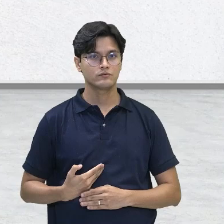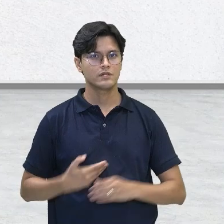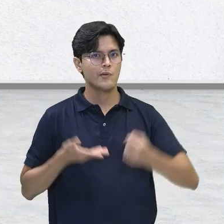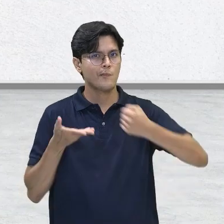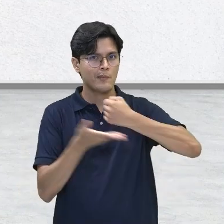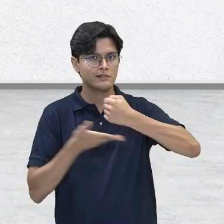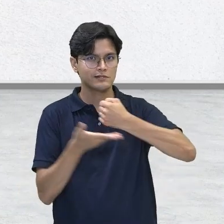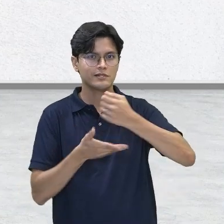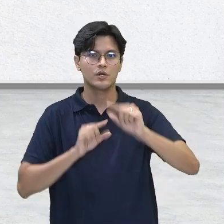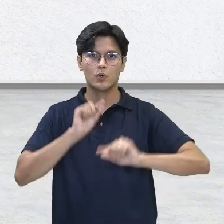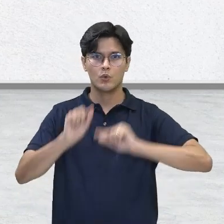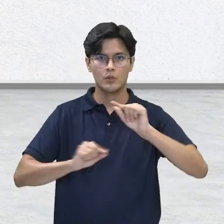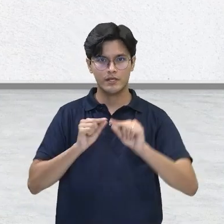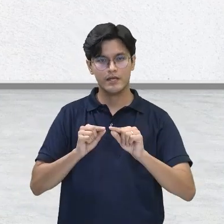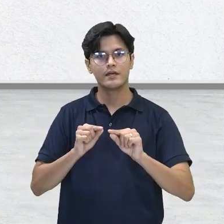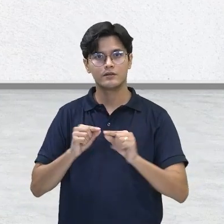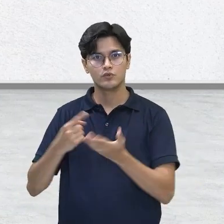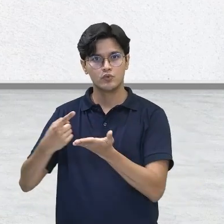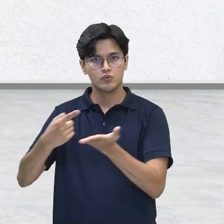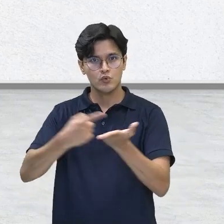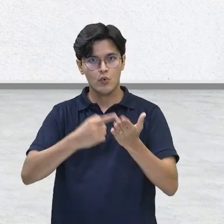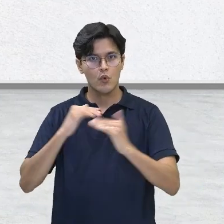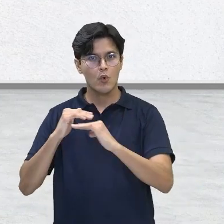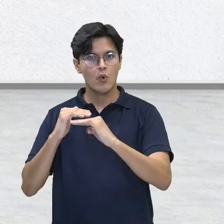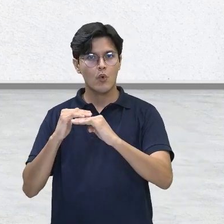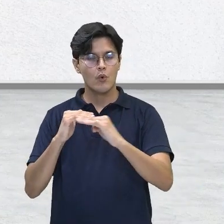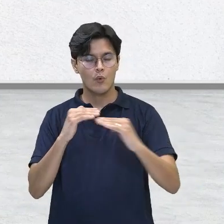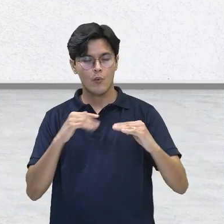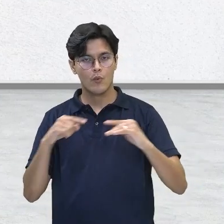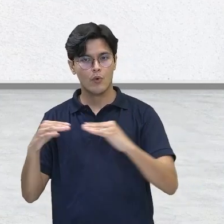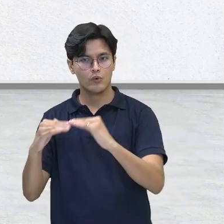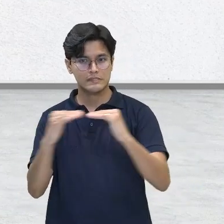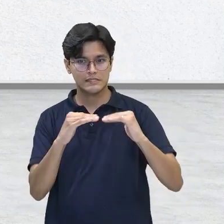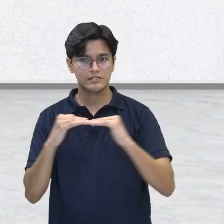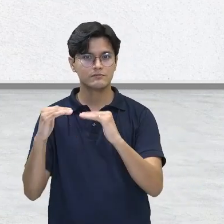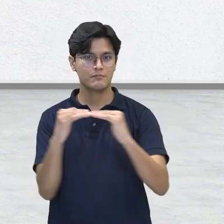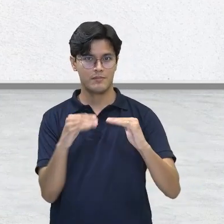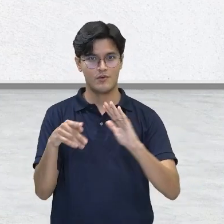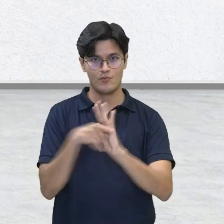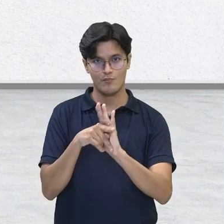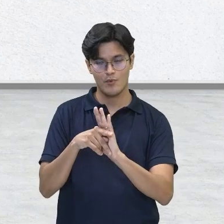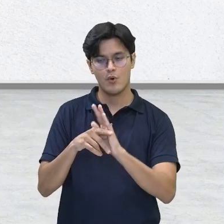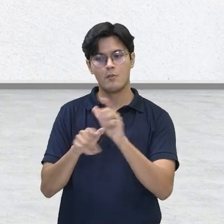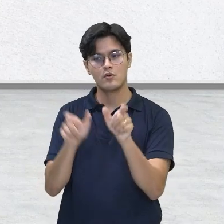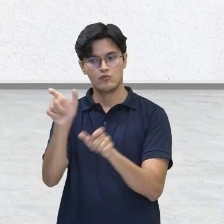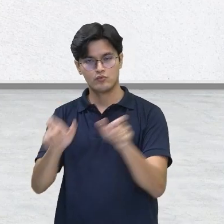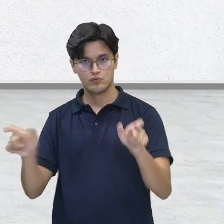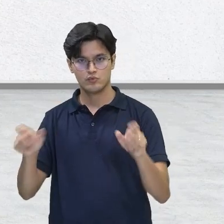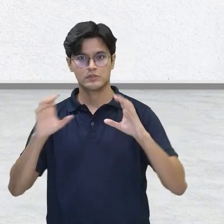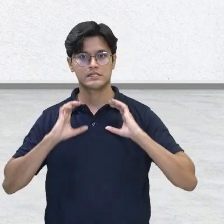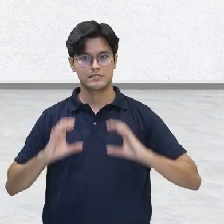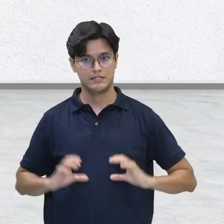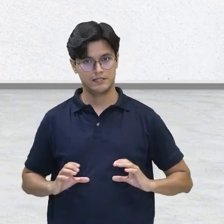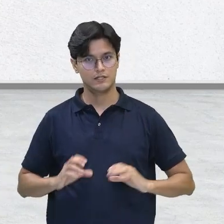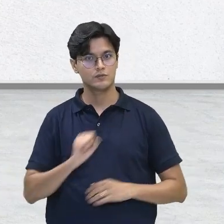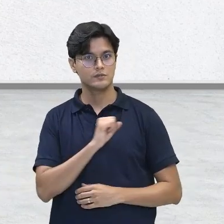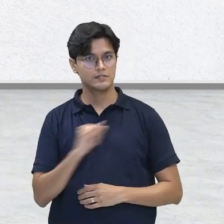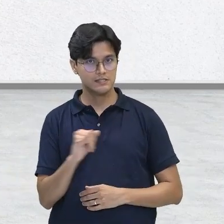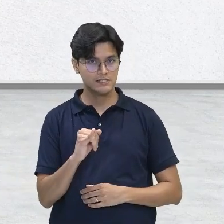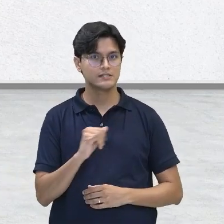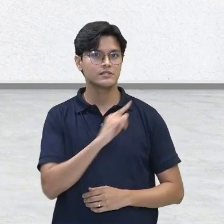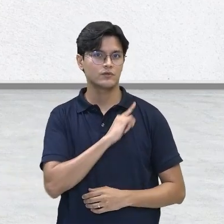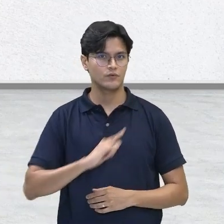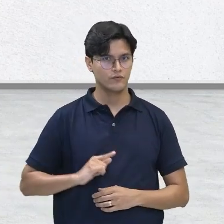direitos naturais. Se o governo violar seus direitos, os cidadãos têm o direito de se rebelar.